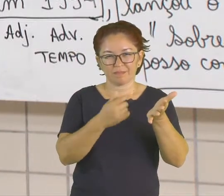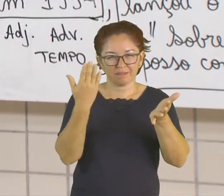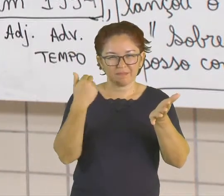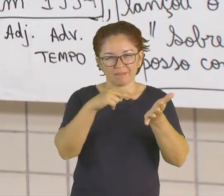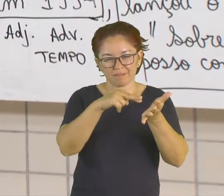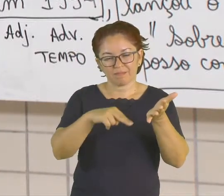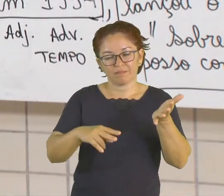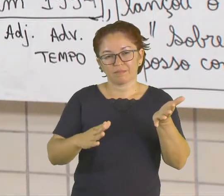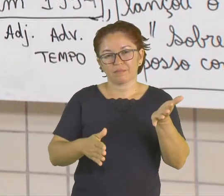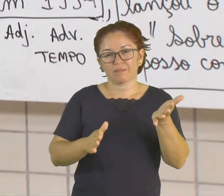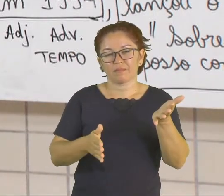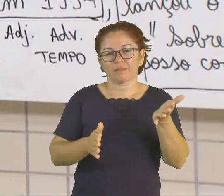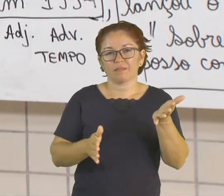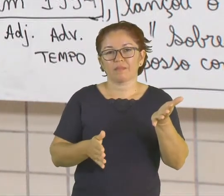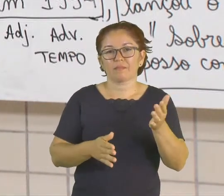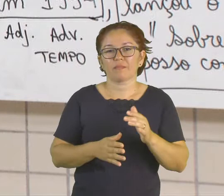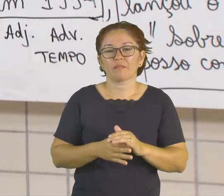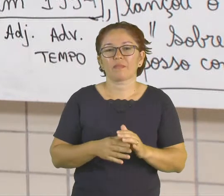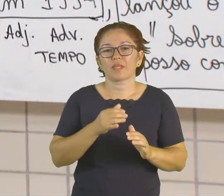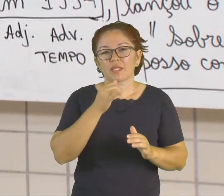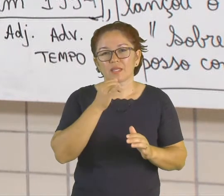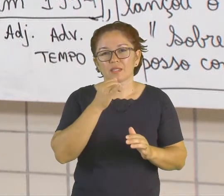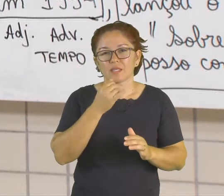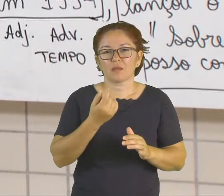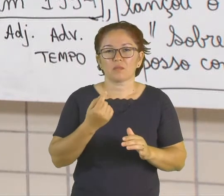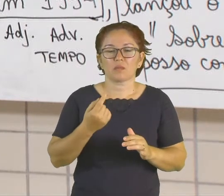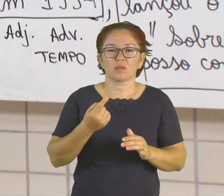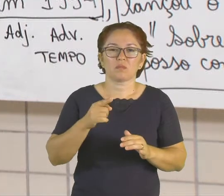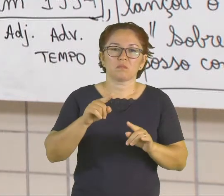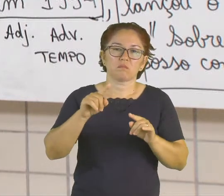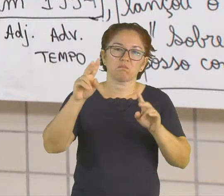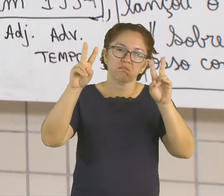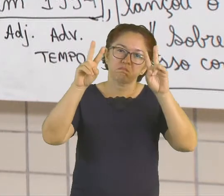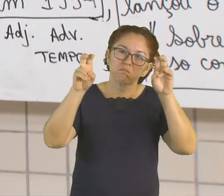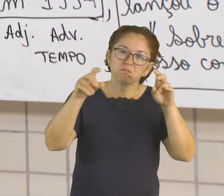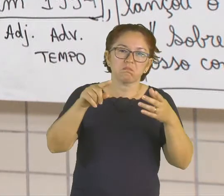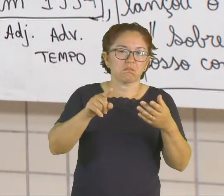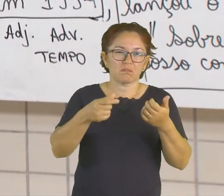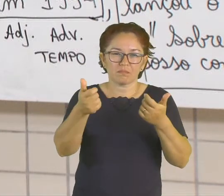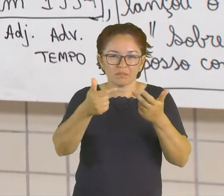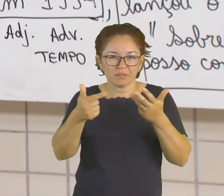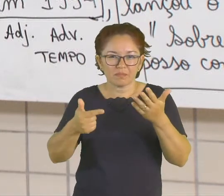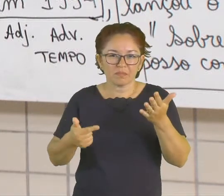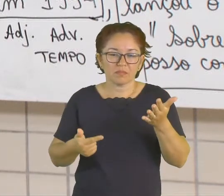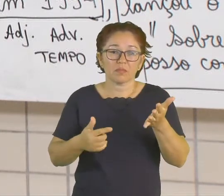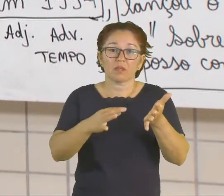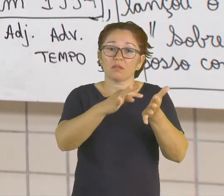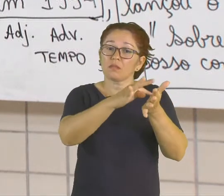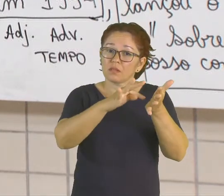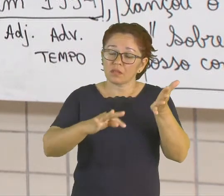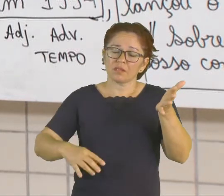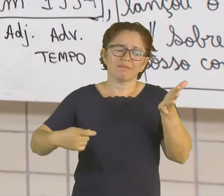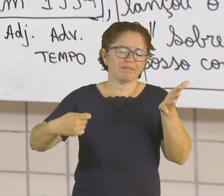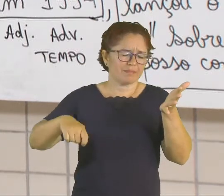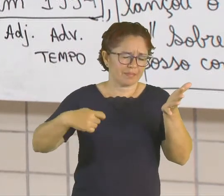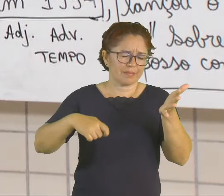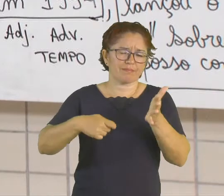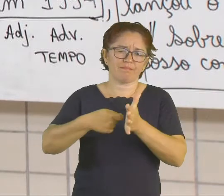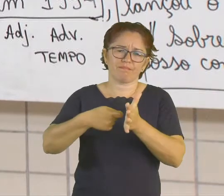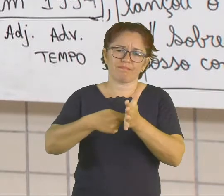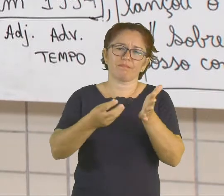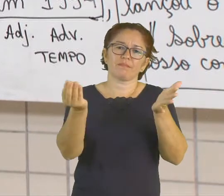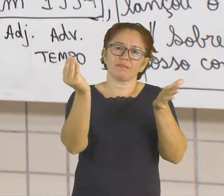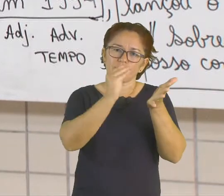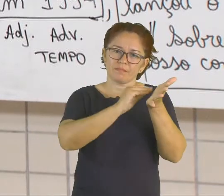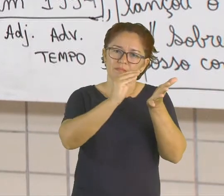início, a pontuação ela deve ser observada nos textos, na produção textual. Como nós estamos estudando